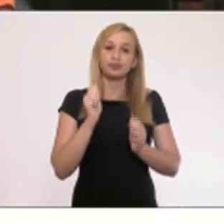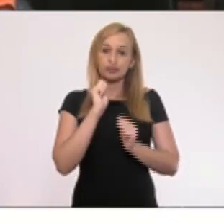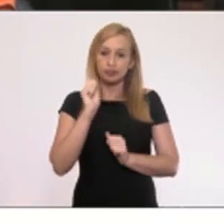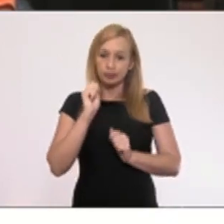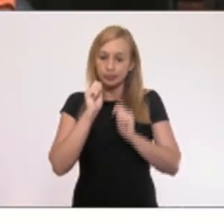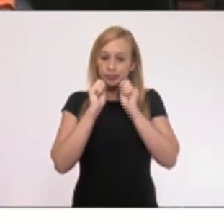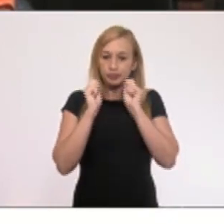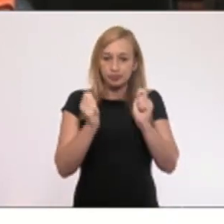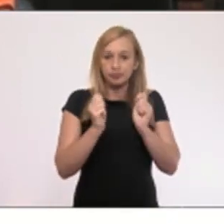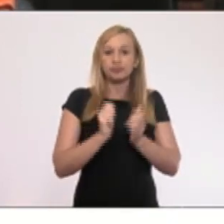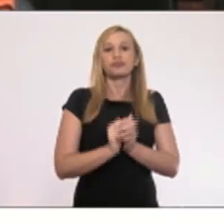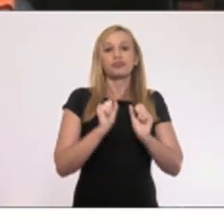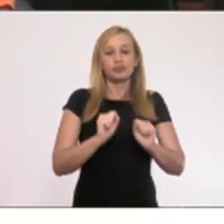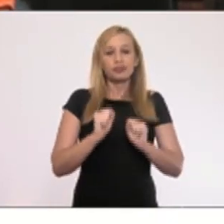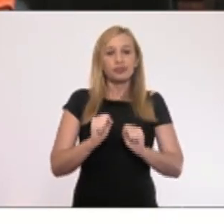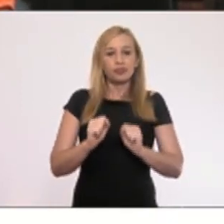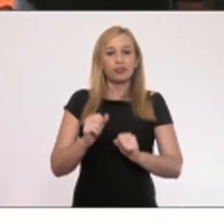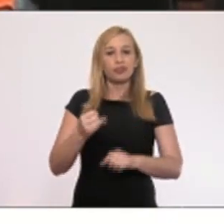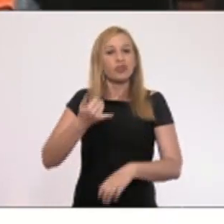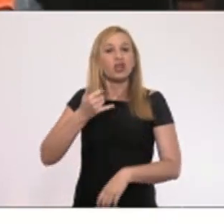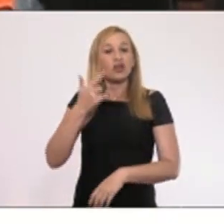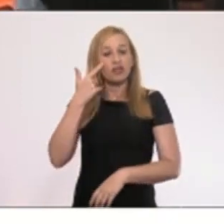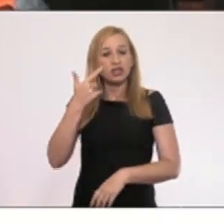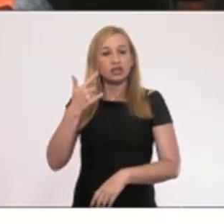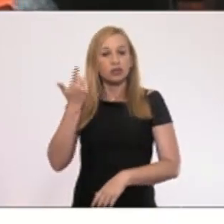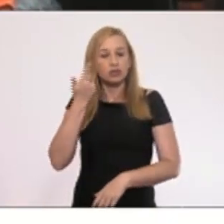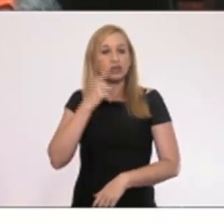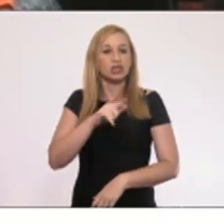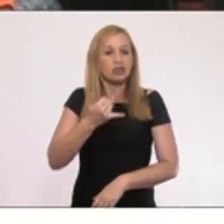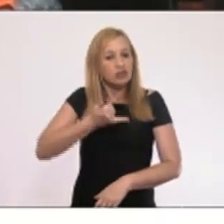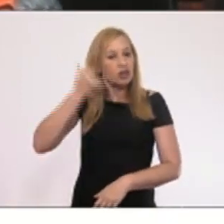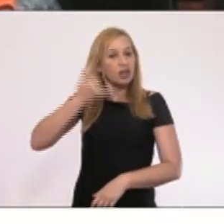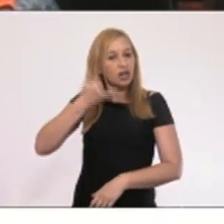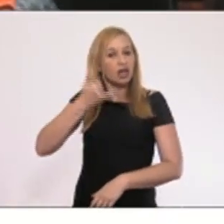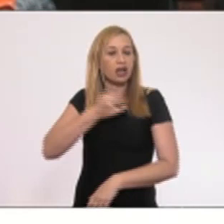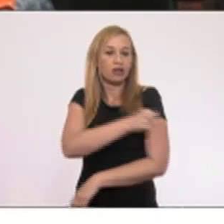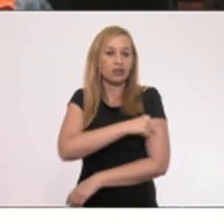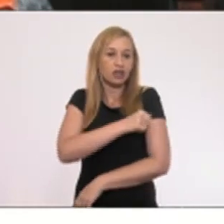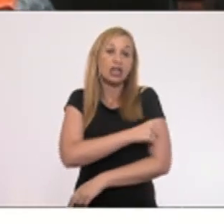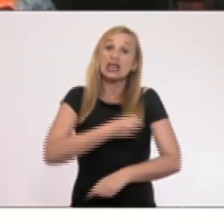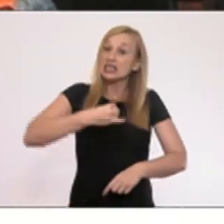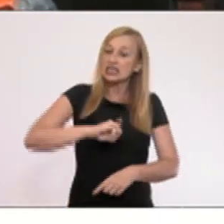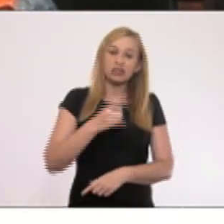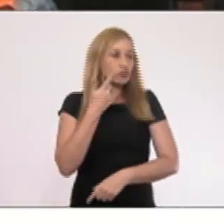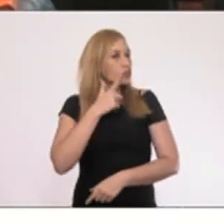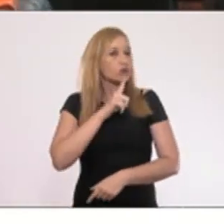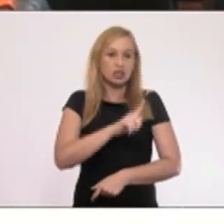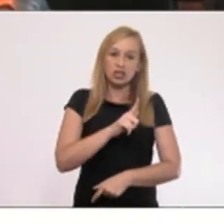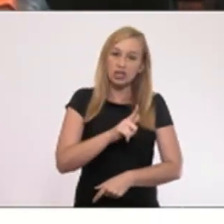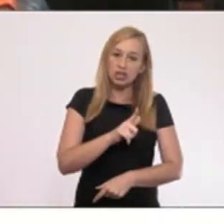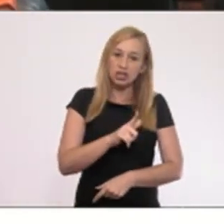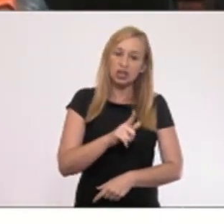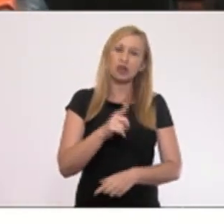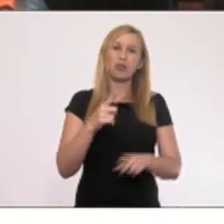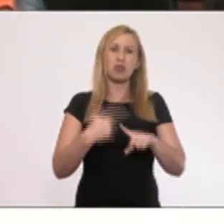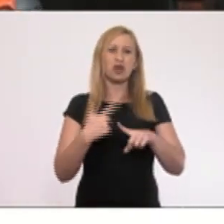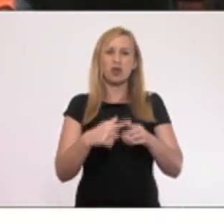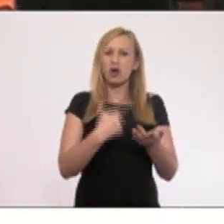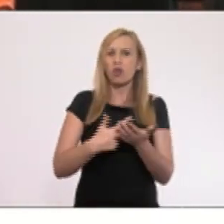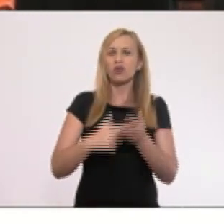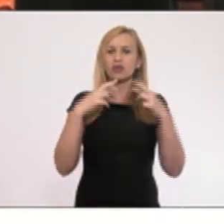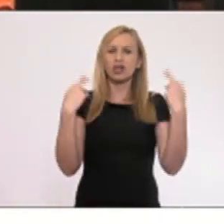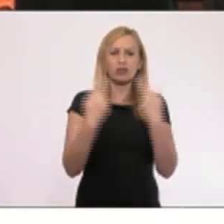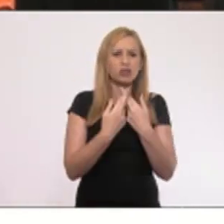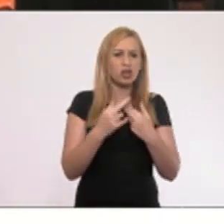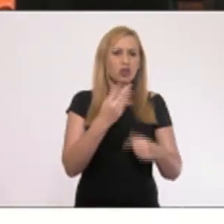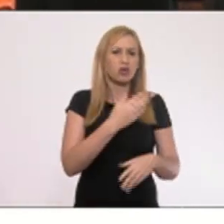possa tentar entrar em contato com a autora. Se não conseguirmos, porque o acordo foi fazer uma audiência pública, inclusive. Uma questão de ordem, presidente. Não